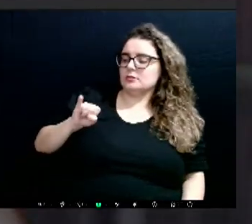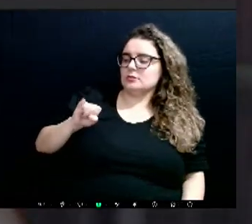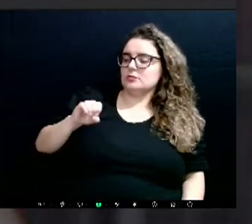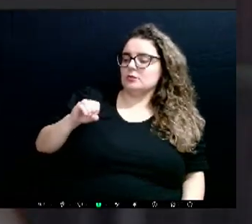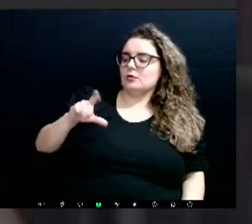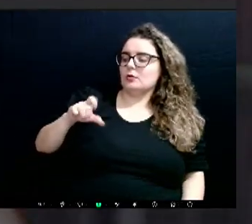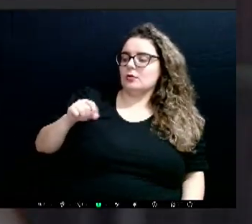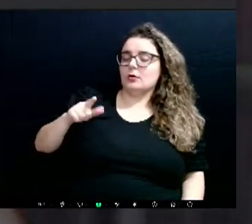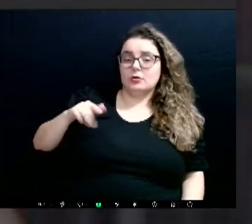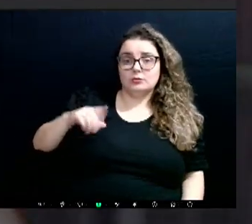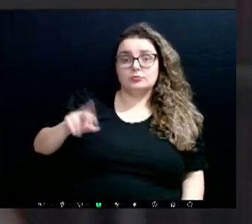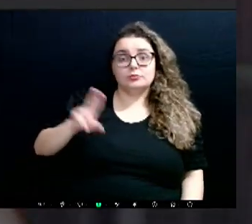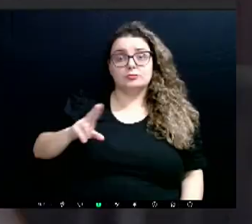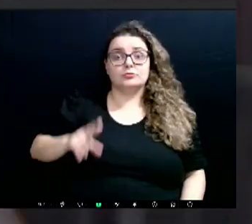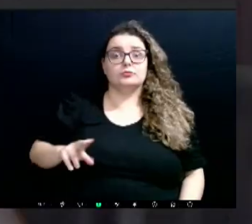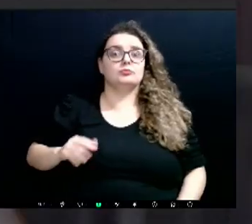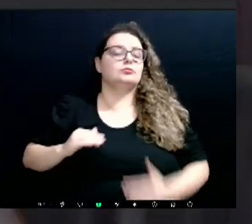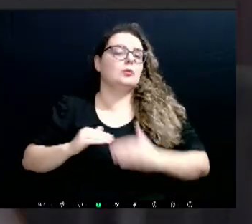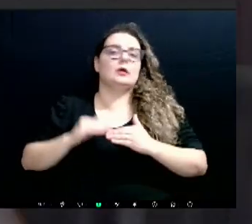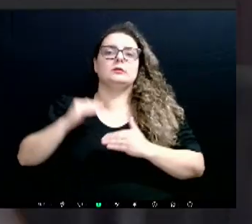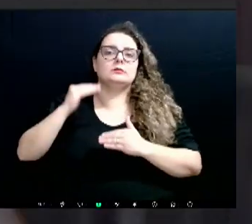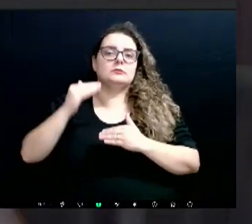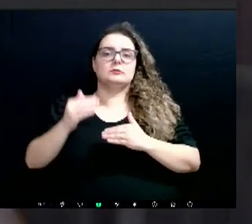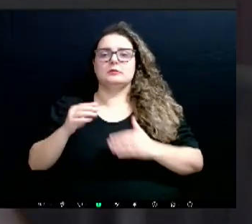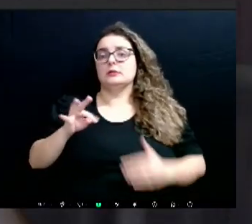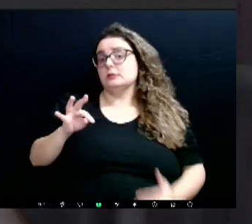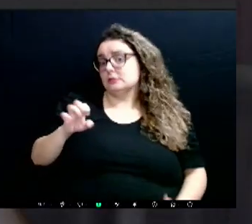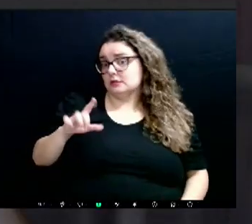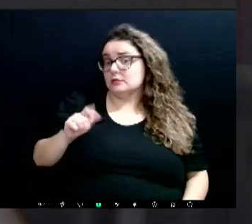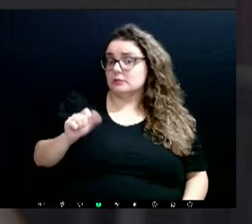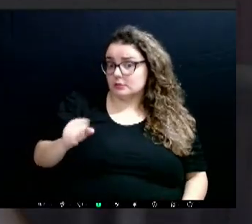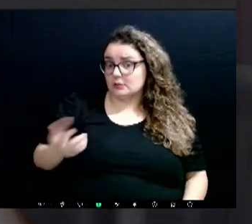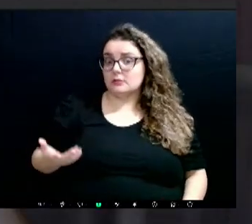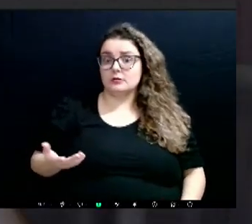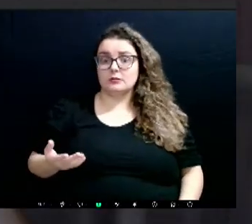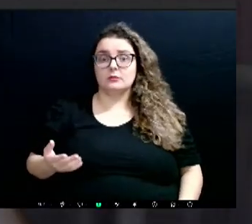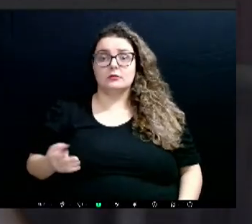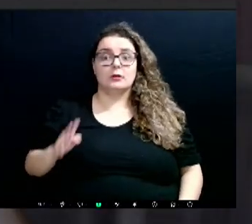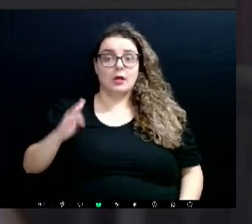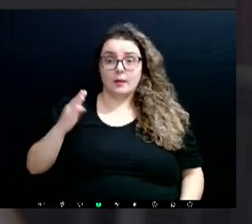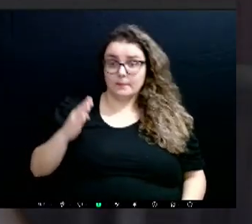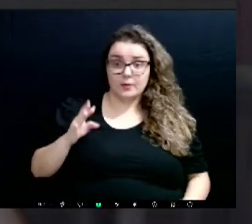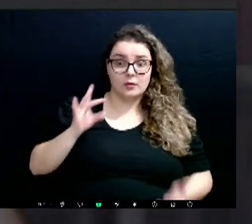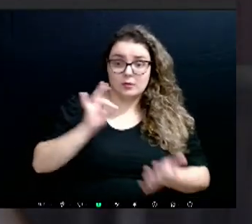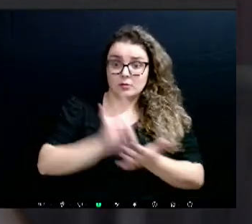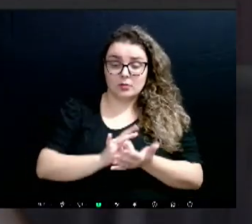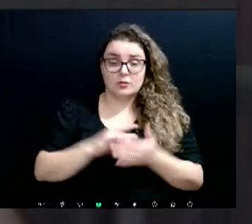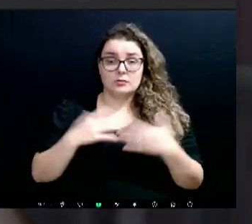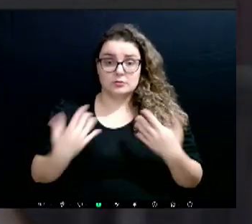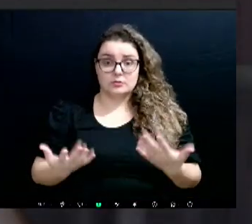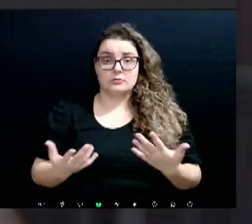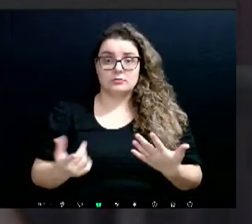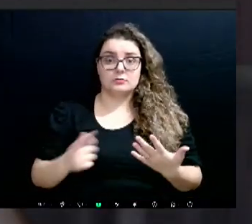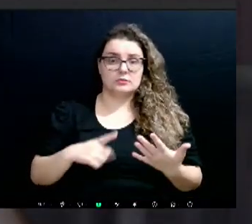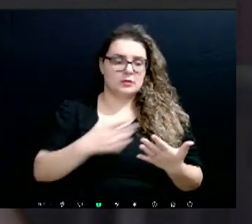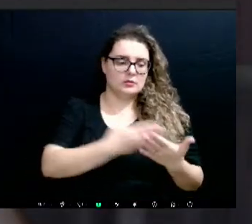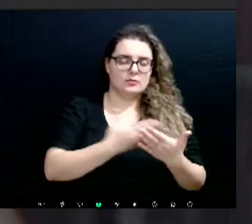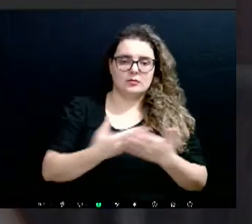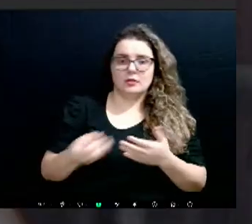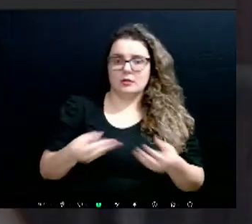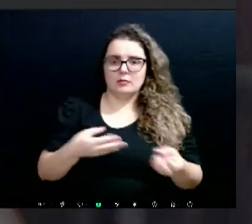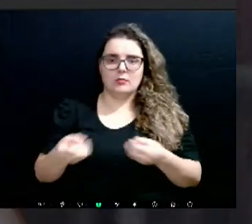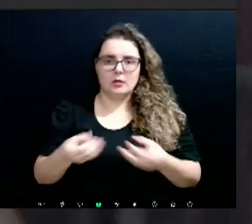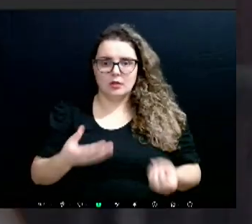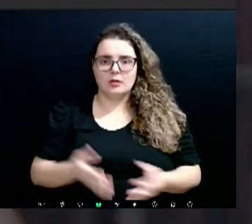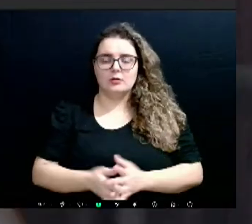dessas telas nessa questão biológica. Então, assim, tem um estudo até recente da